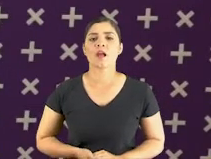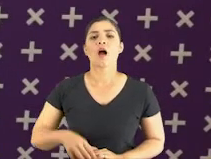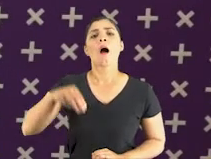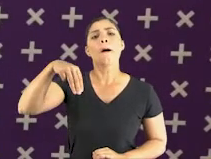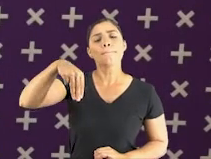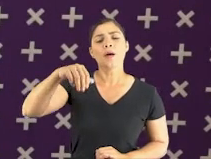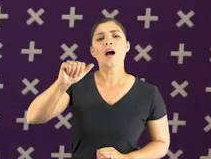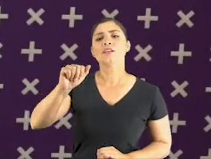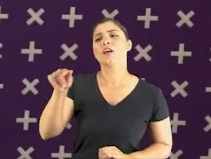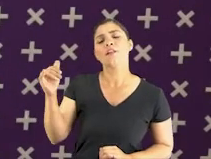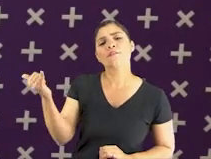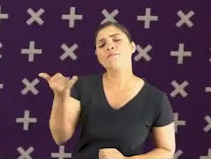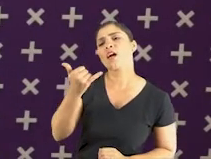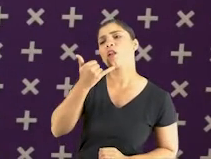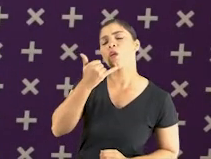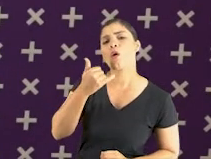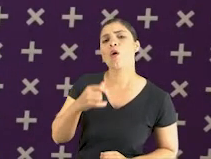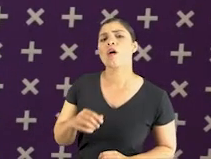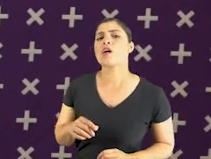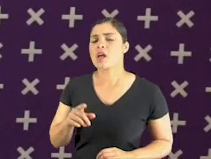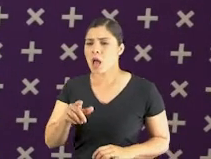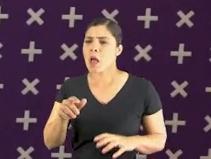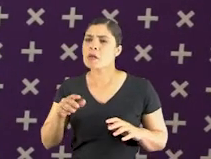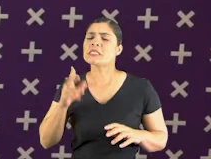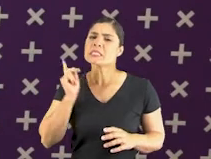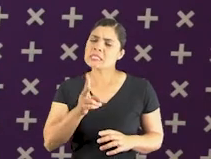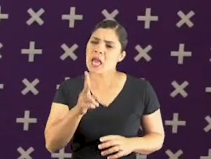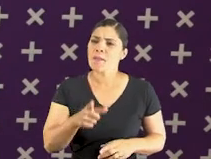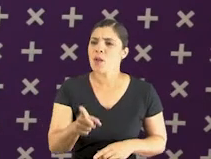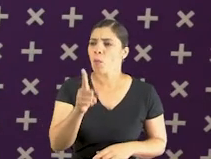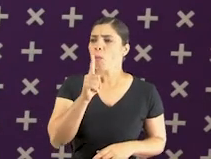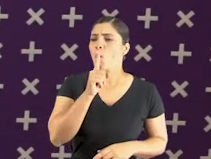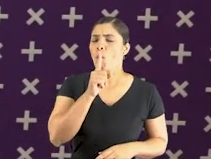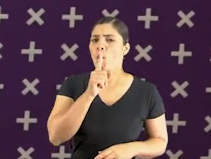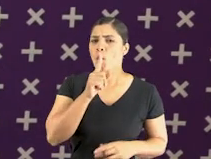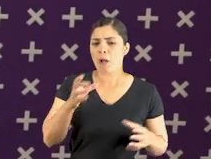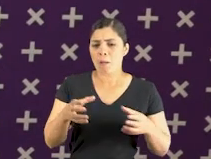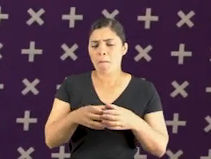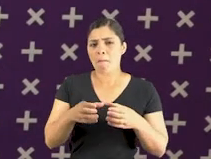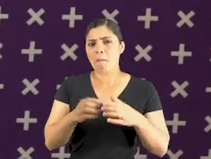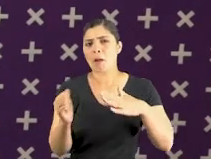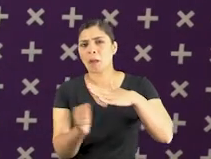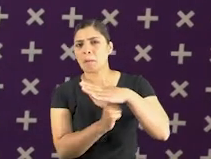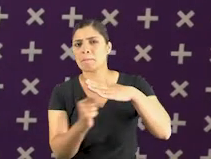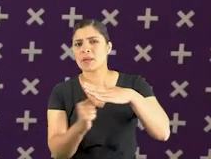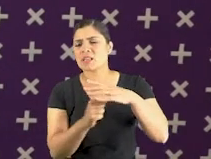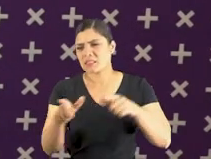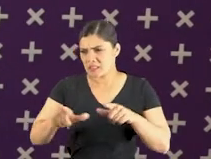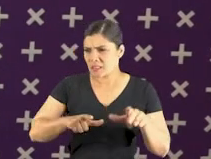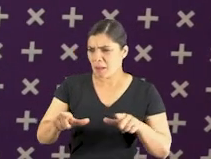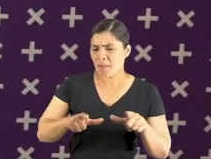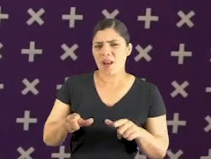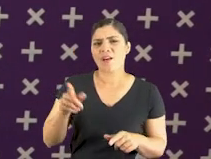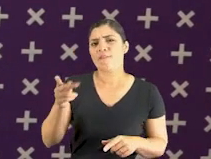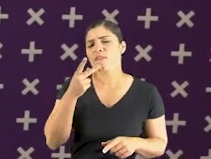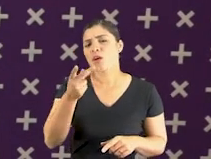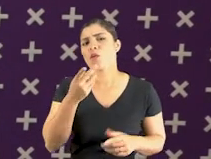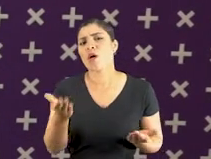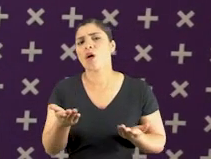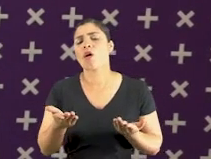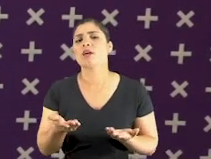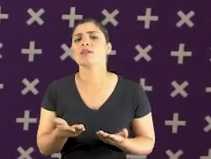Marcelo você disse que você sempre trabalharam calados eu me lembro numa entrevista que eu fiz com uma